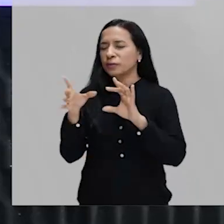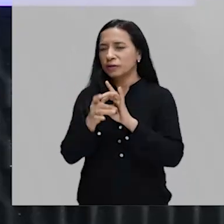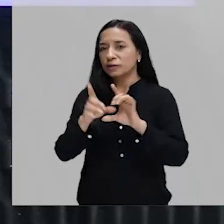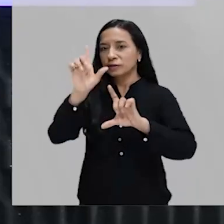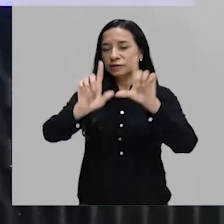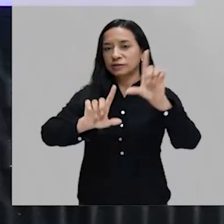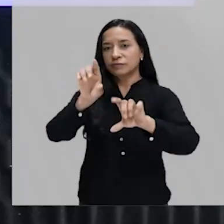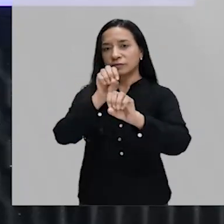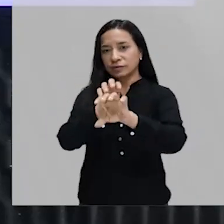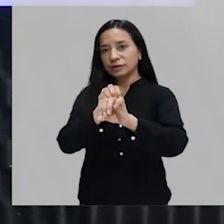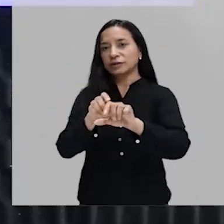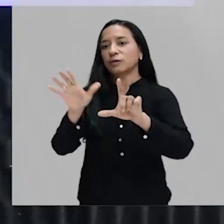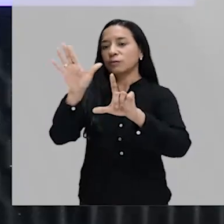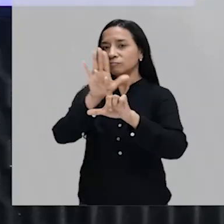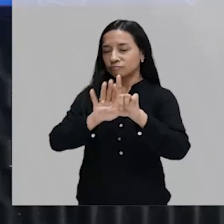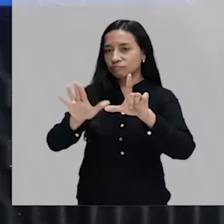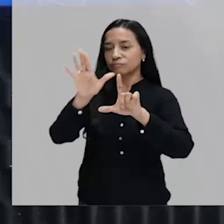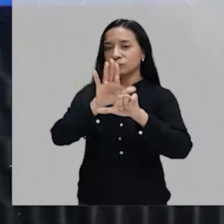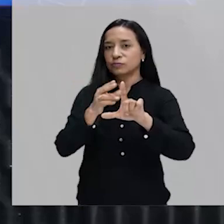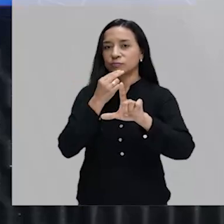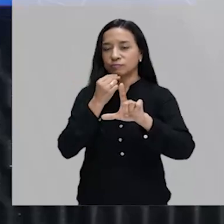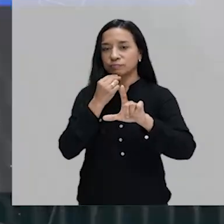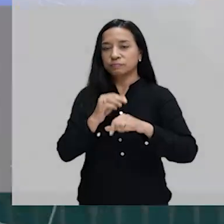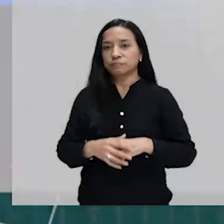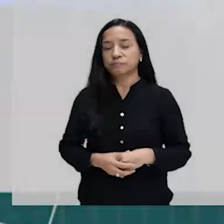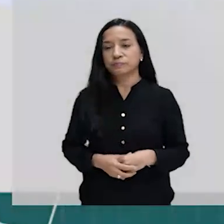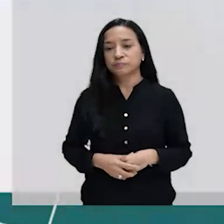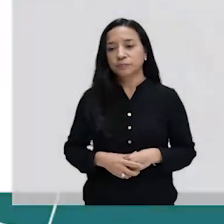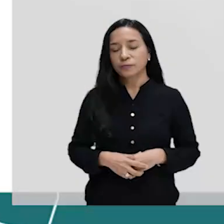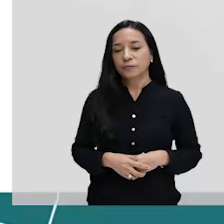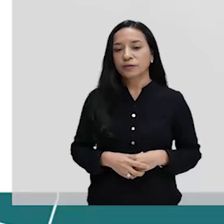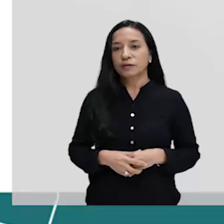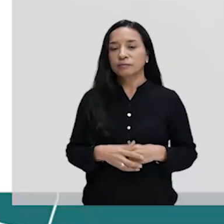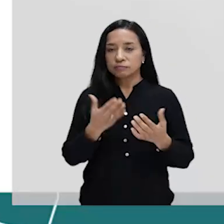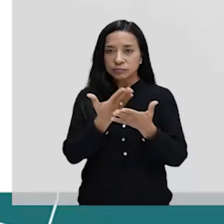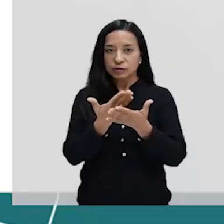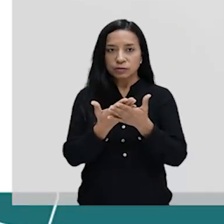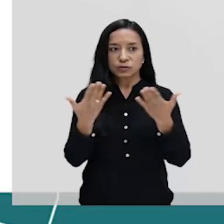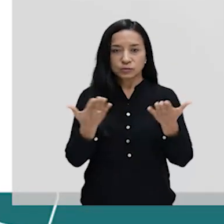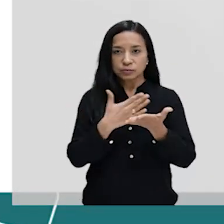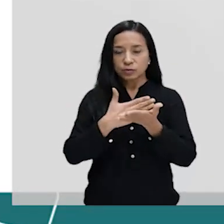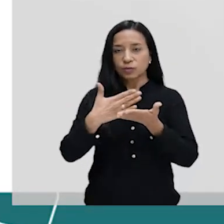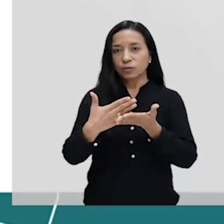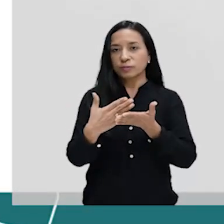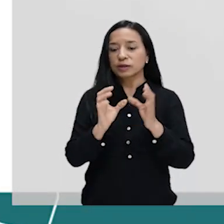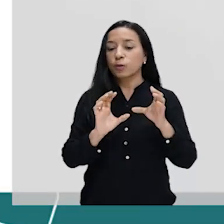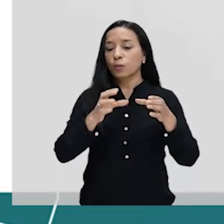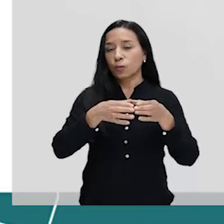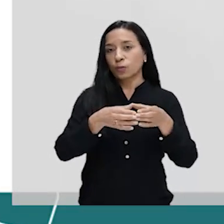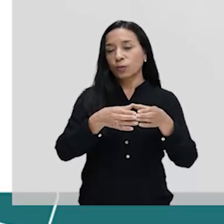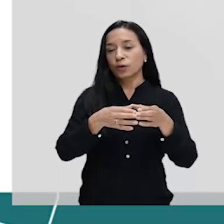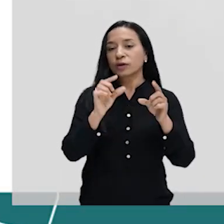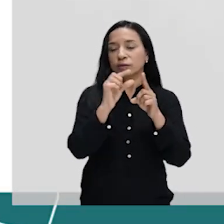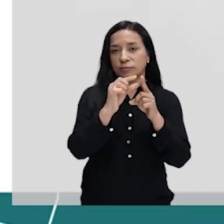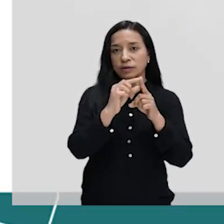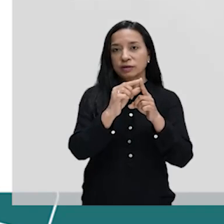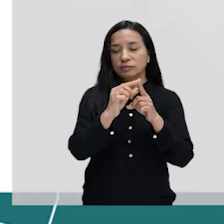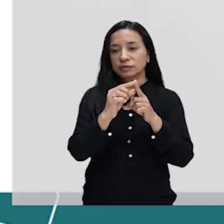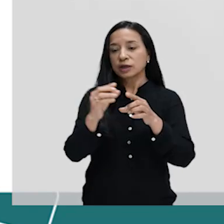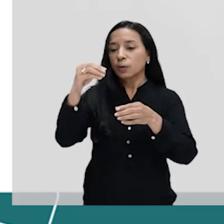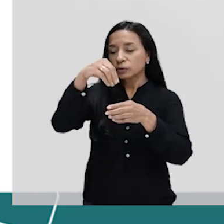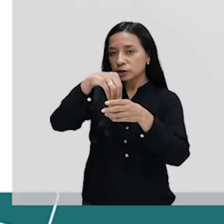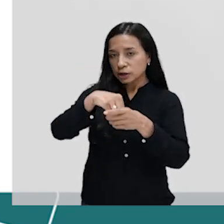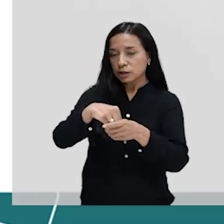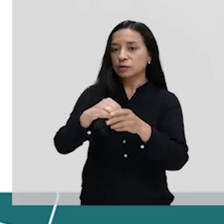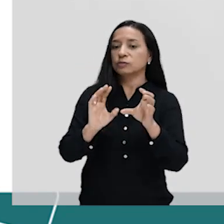estudante que tem muito conteúdo para vocês. Na aula de hoje vamos começar com uma nova classe de palavras, ainda dentro das classes